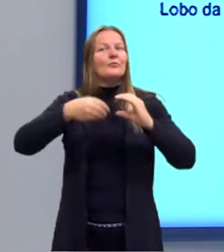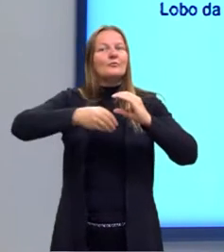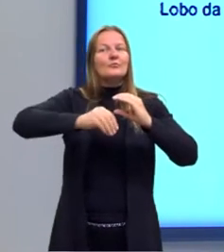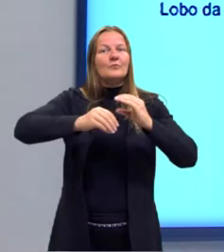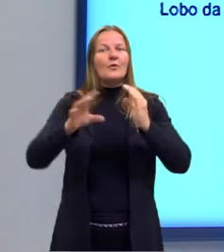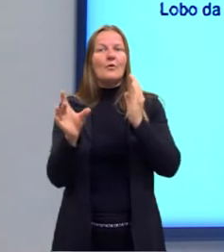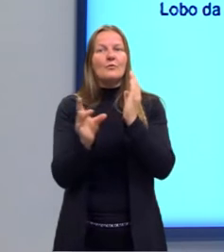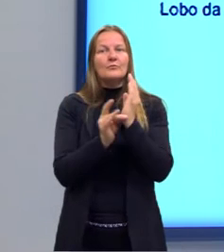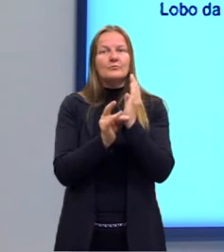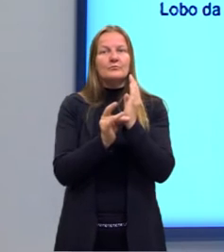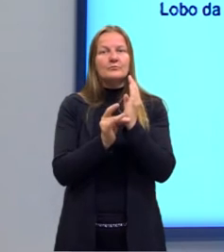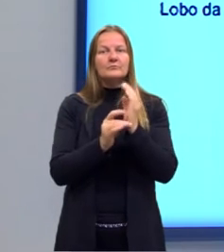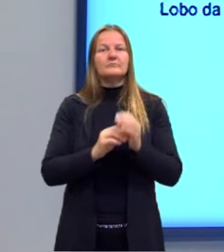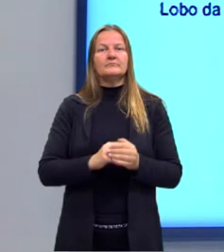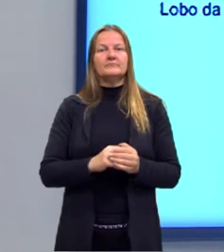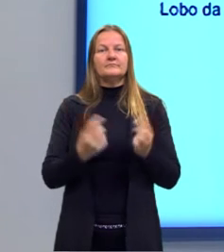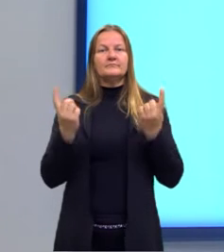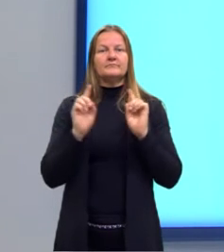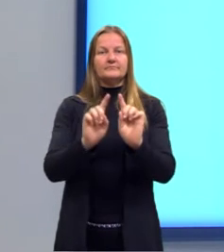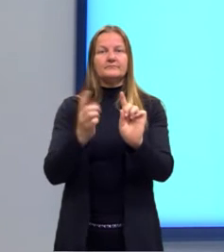é recessivo